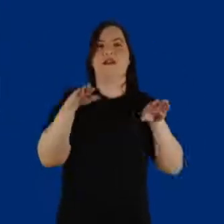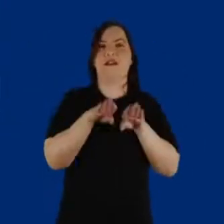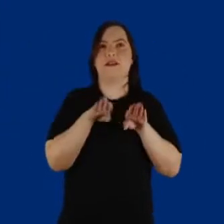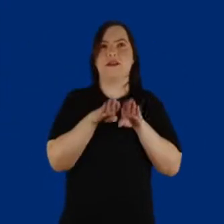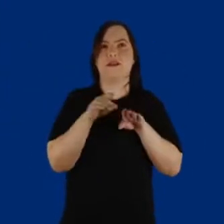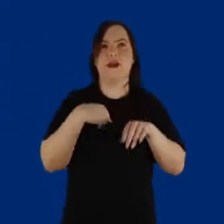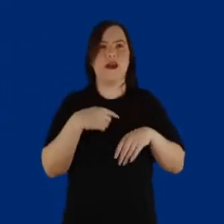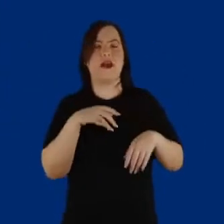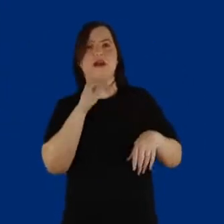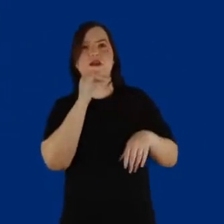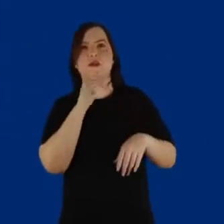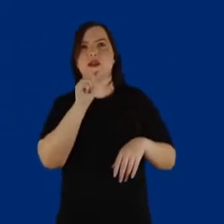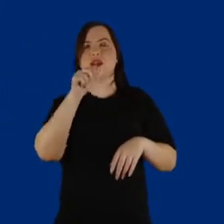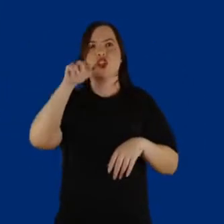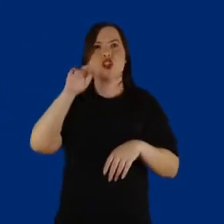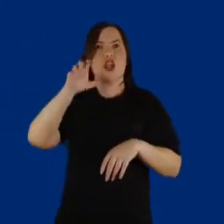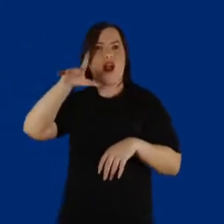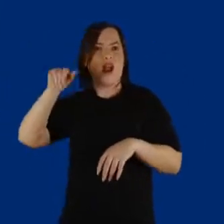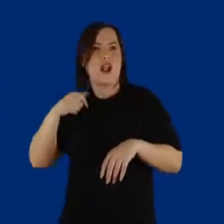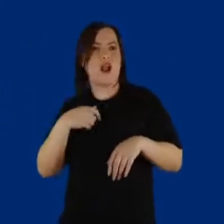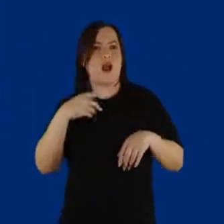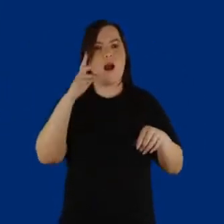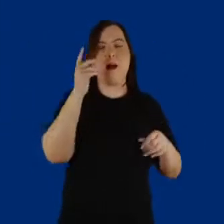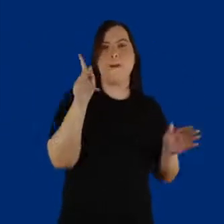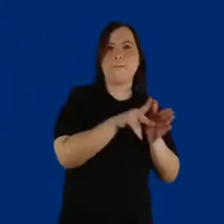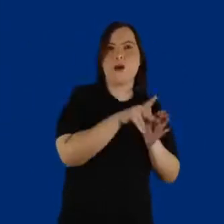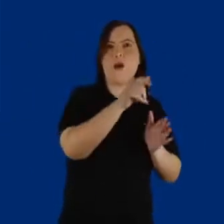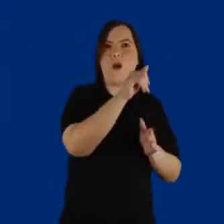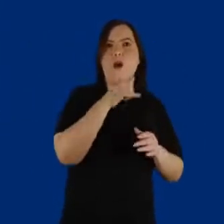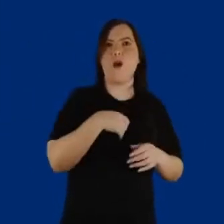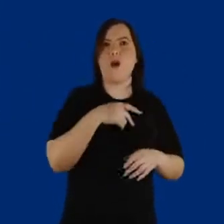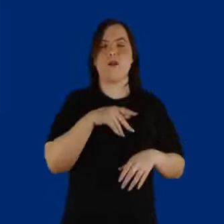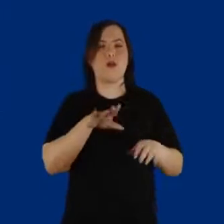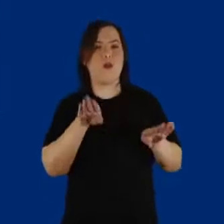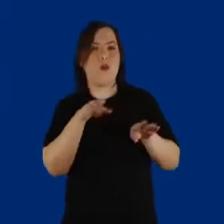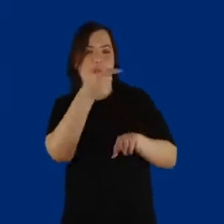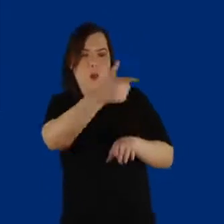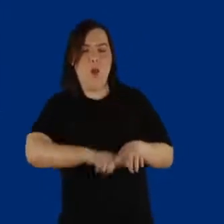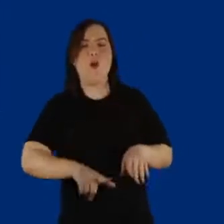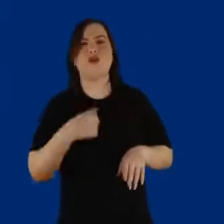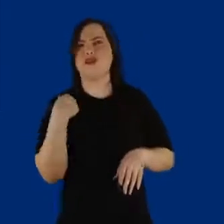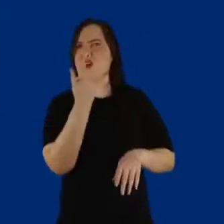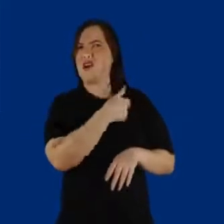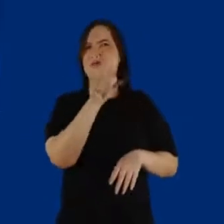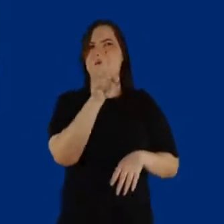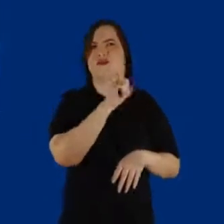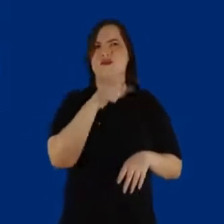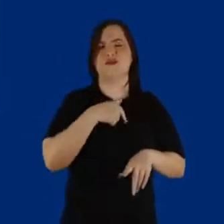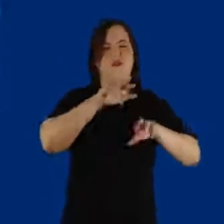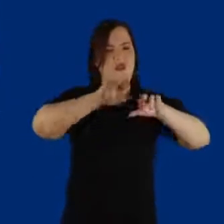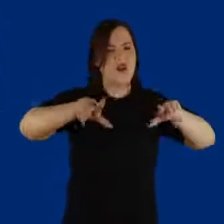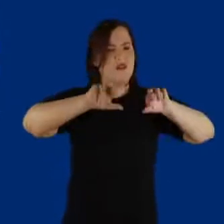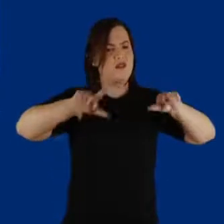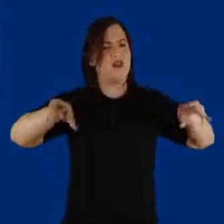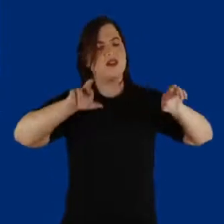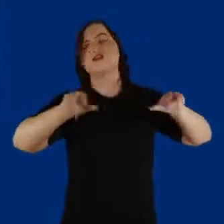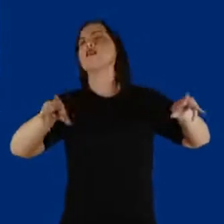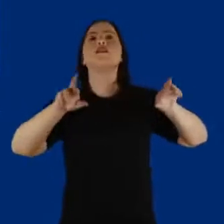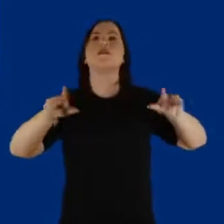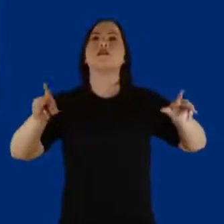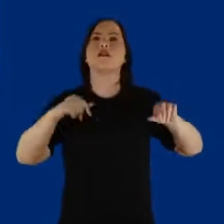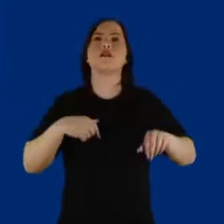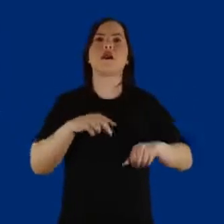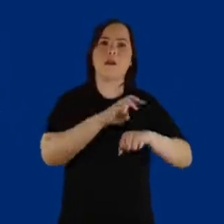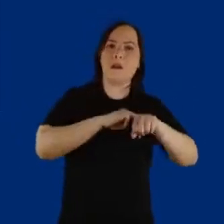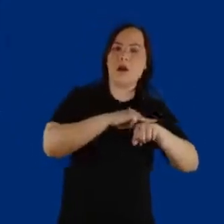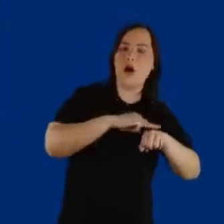pela Angélica, pela sexualidade viking. E nós não somos isso, nós somos diversos, nós somos morenos, nós